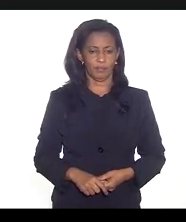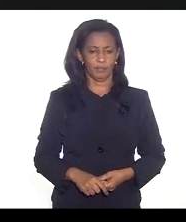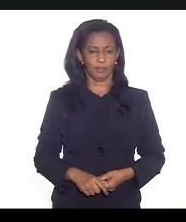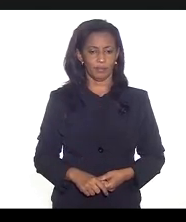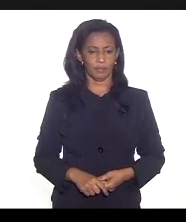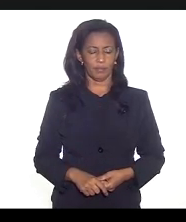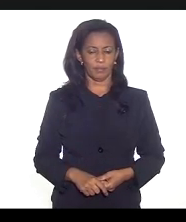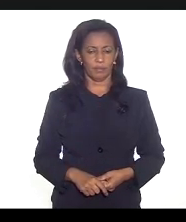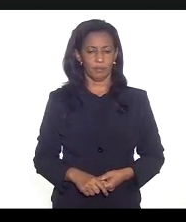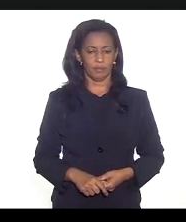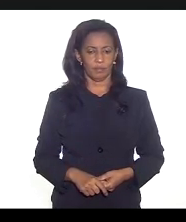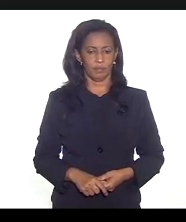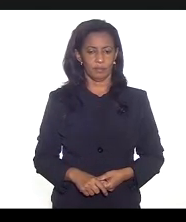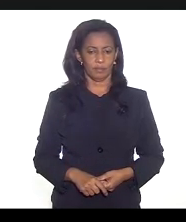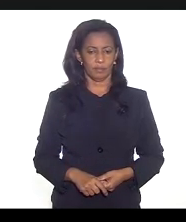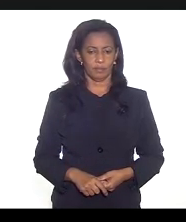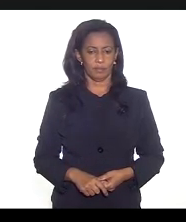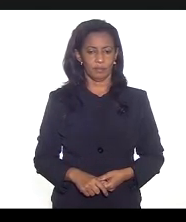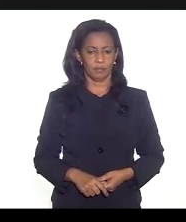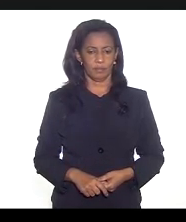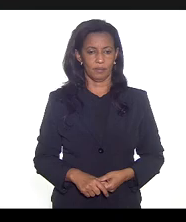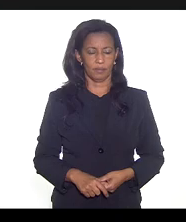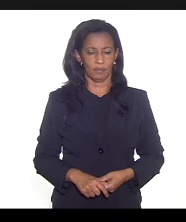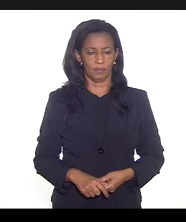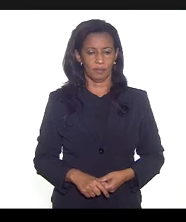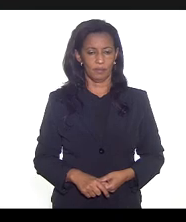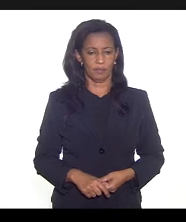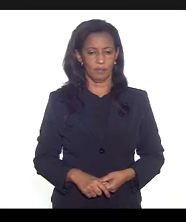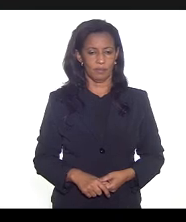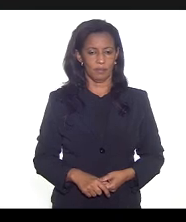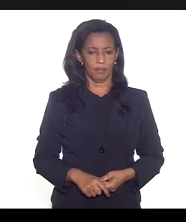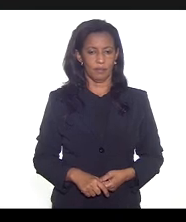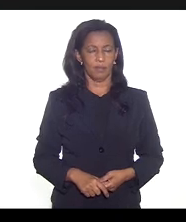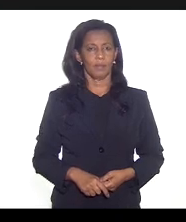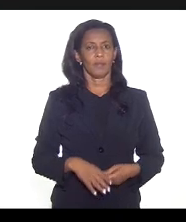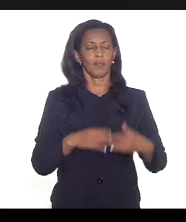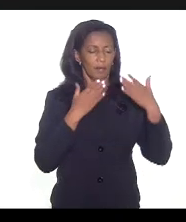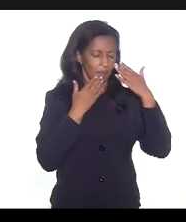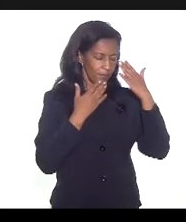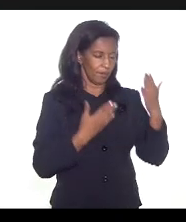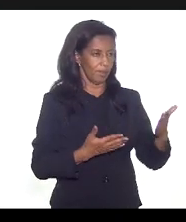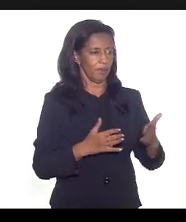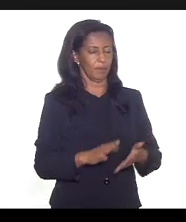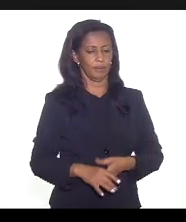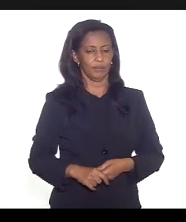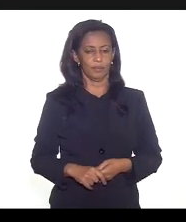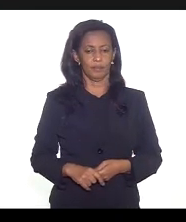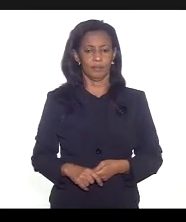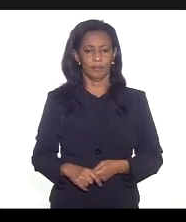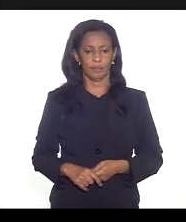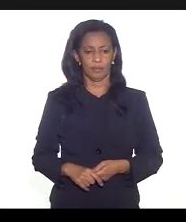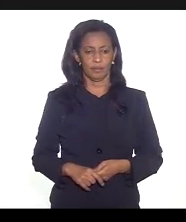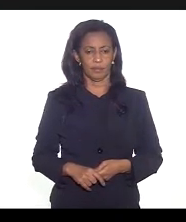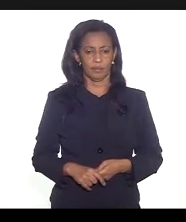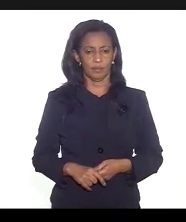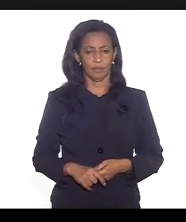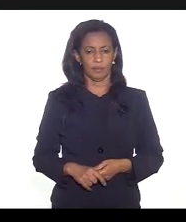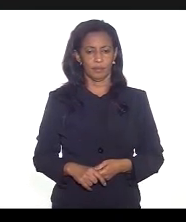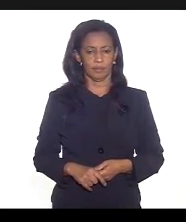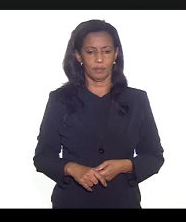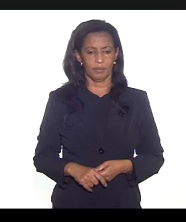a educação pediu para entregar Por favor Doutor a Lígia pediu